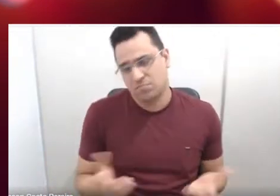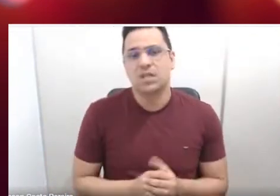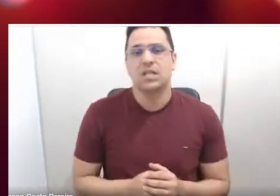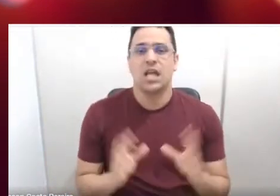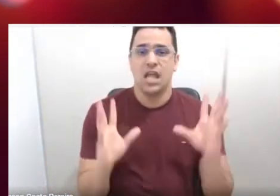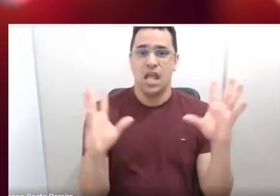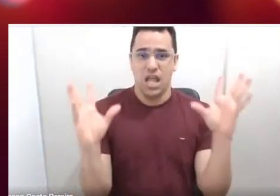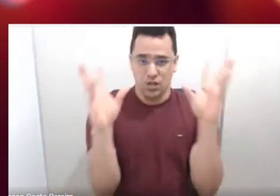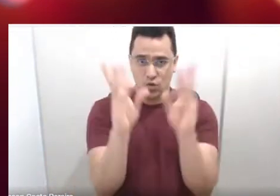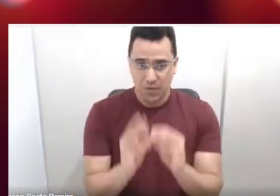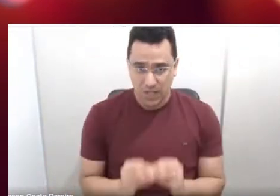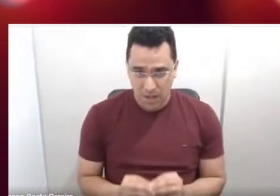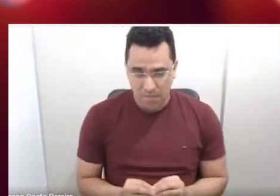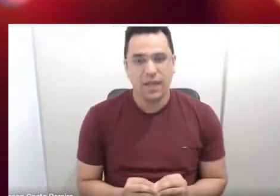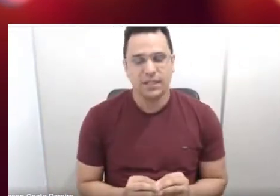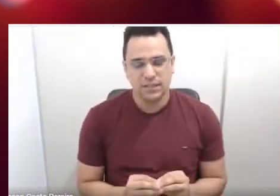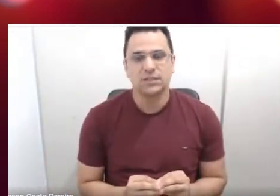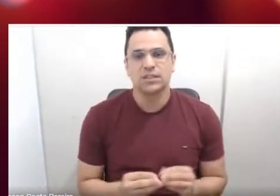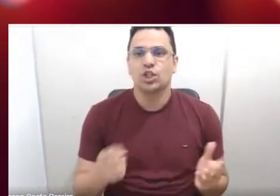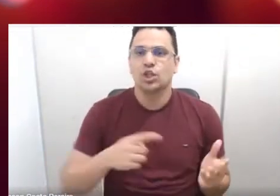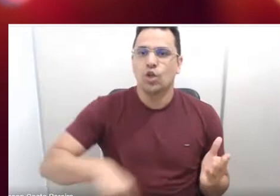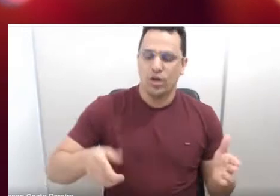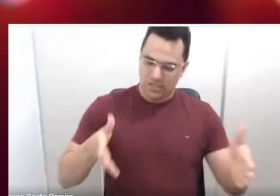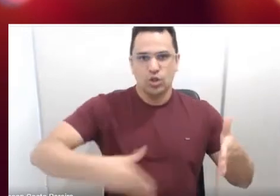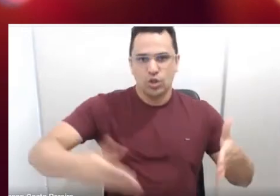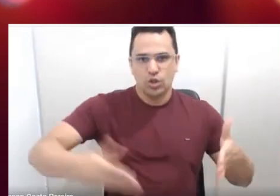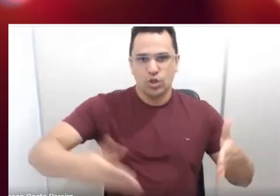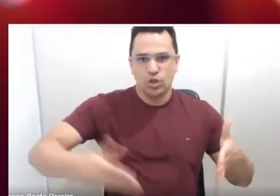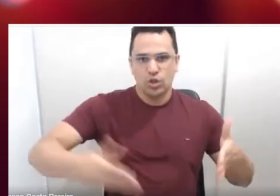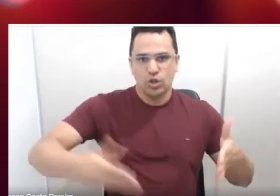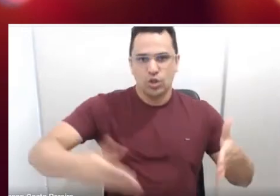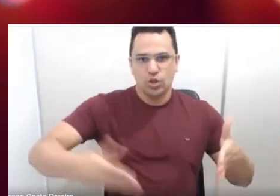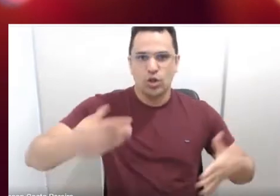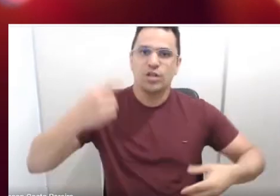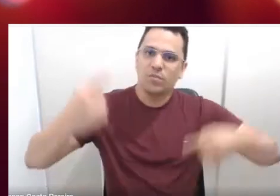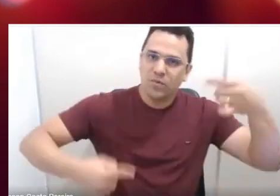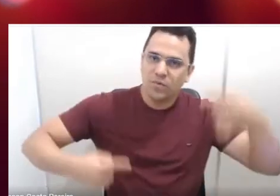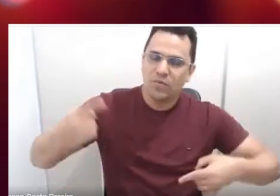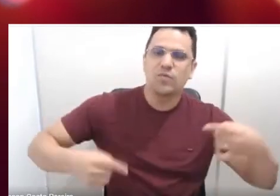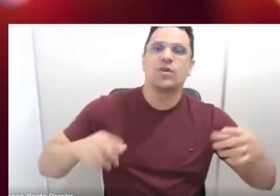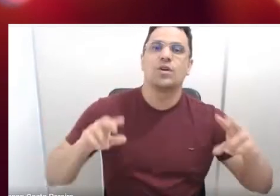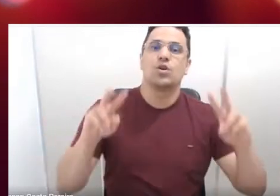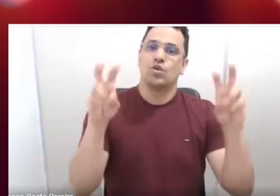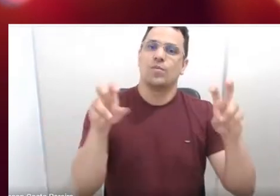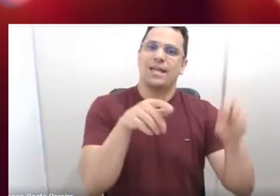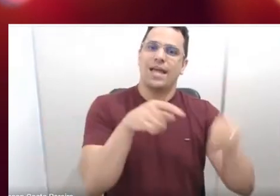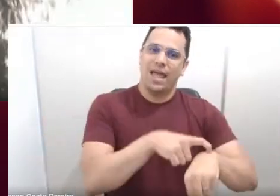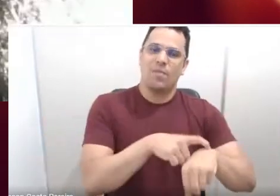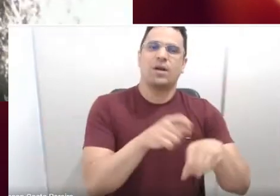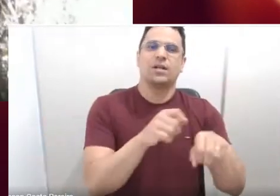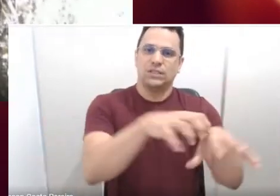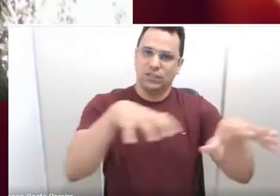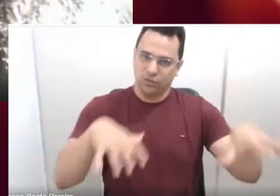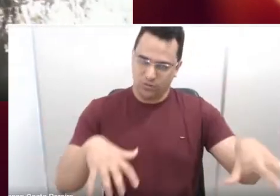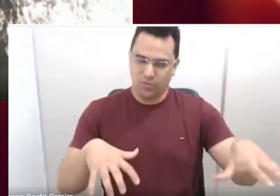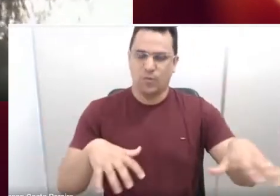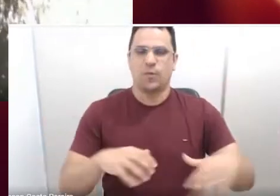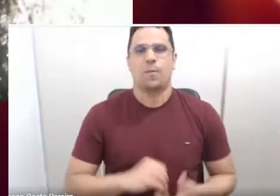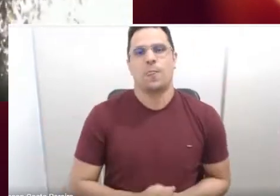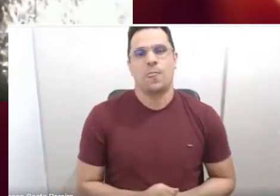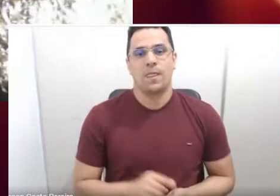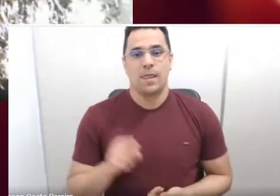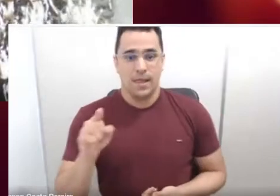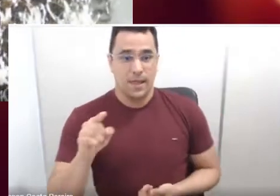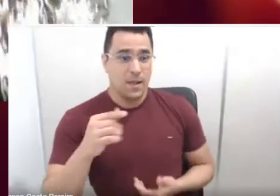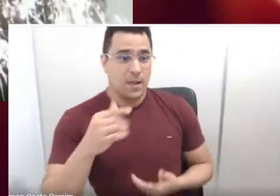isso que a gente fez durante todo esse tempo de ensino remoto, né? Não, tá ótimo. E foi, Ou de